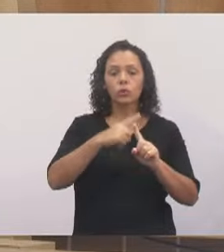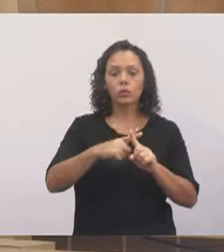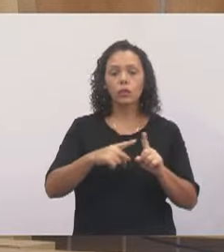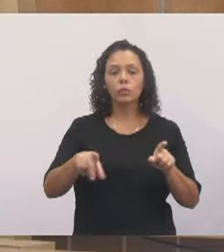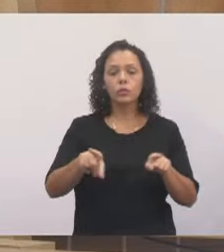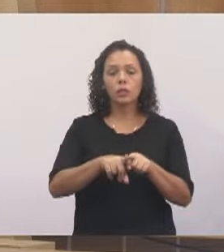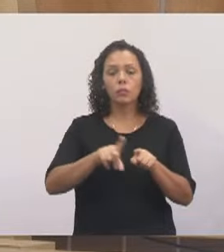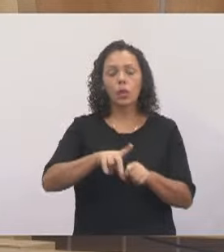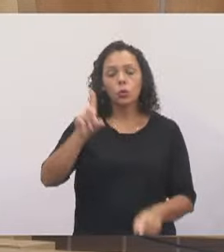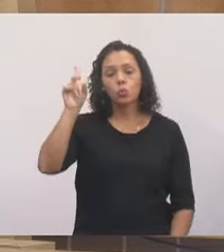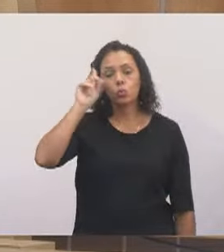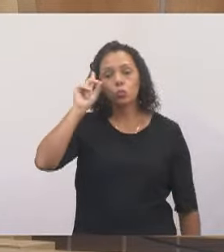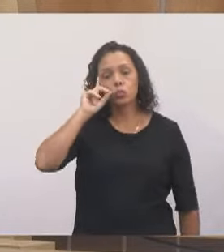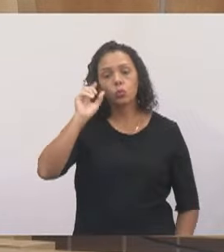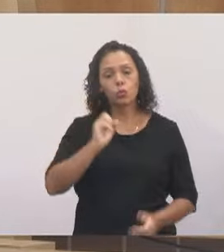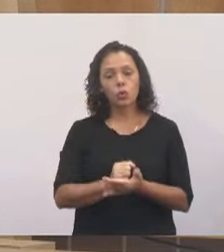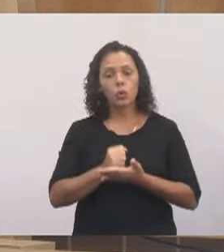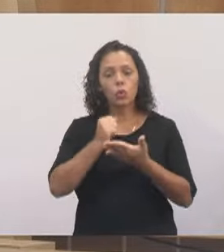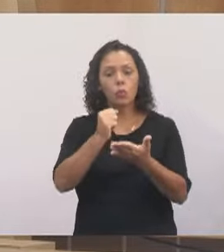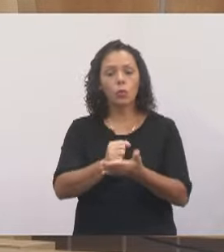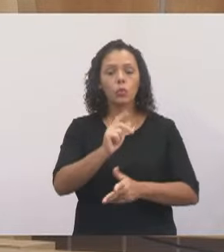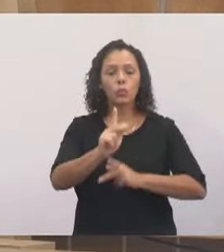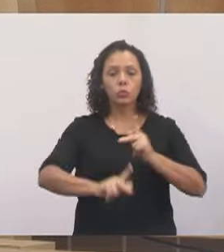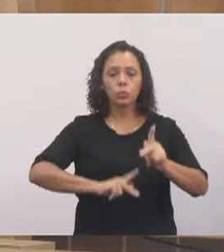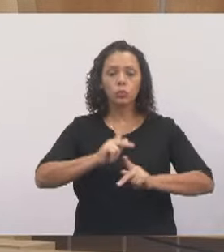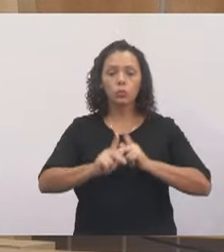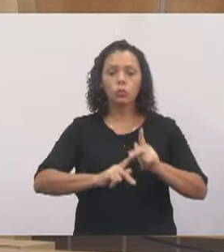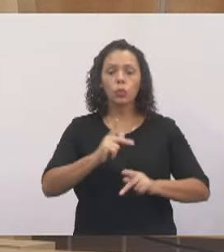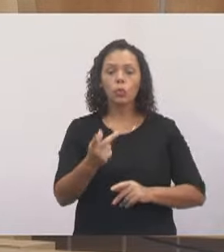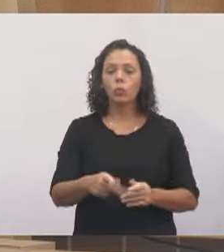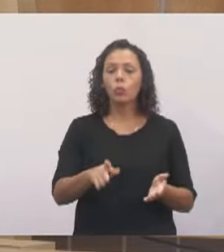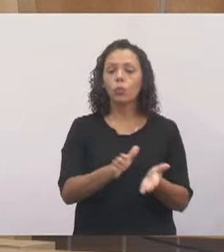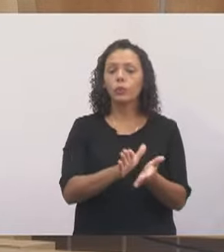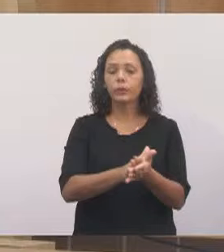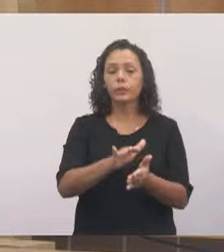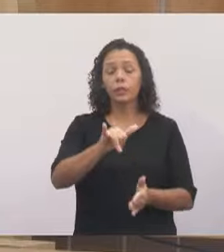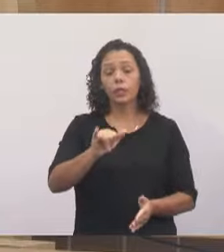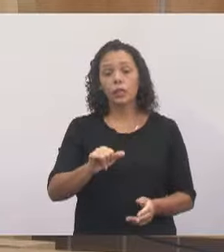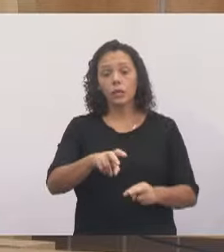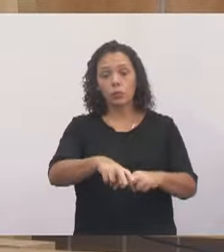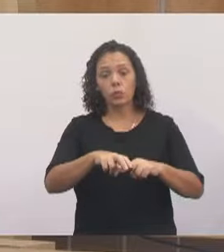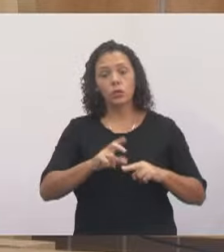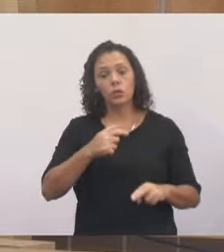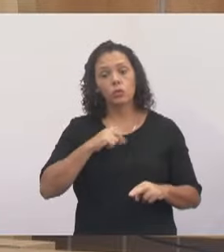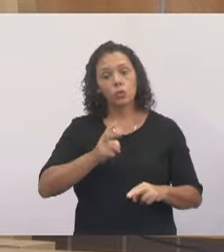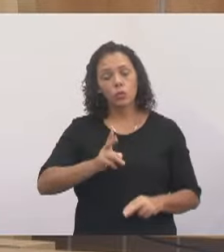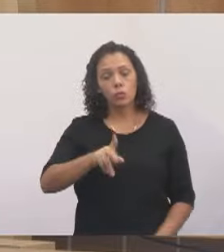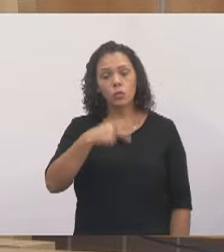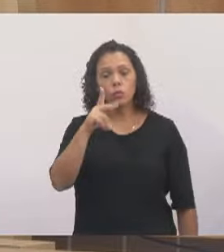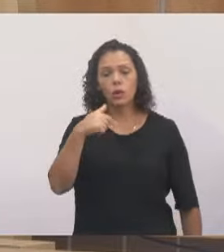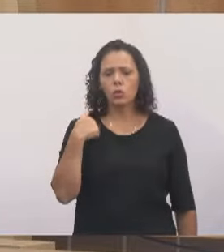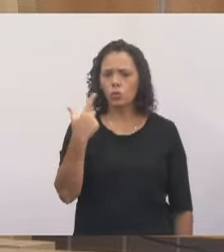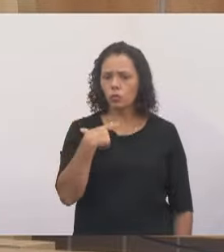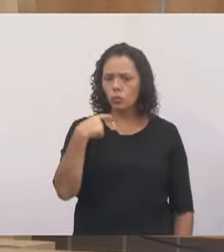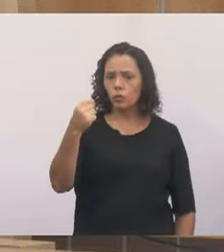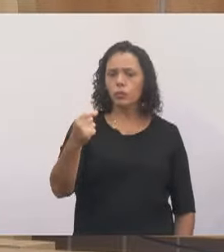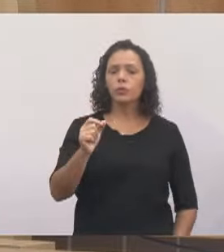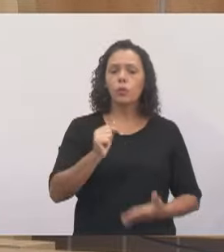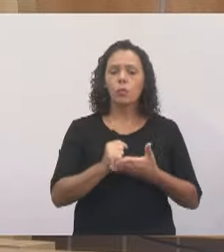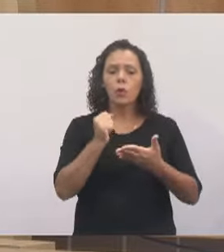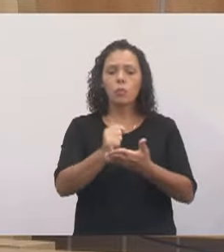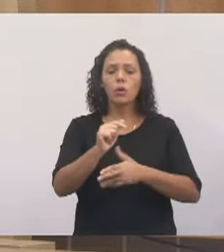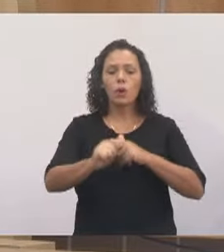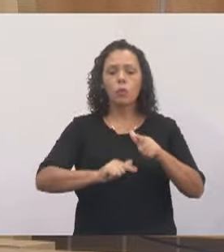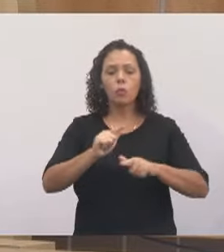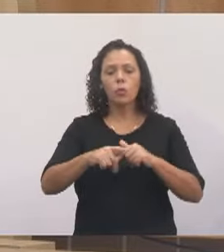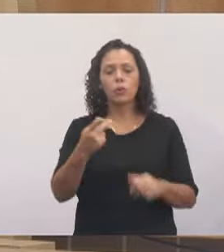dia a dia em defesa de um povo, em defesa da população, da nossa cidade. E é isso que eu falo. A gente foi eleito para trabalhar para o povo, para a população